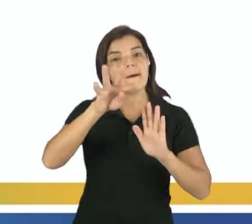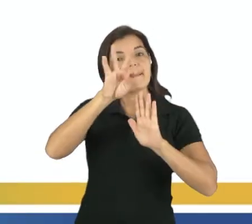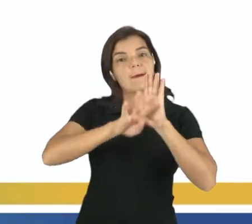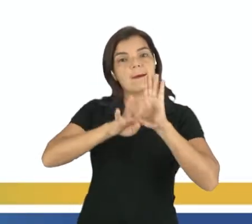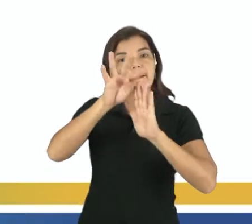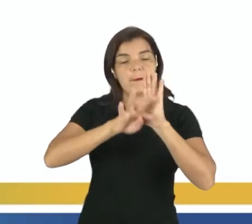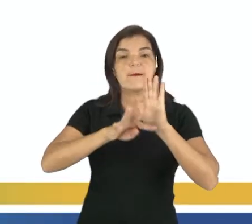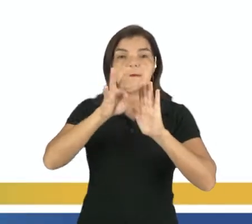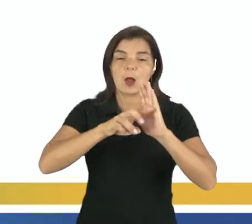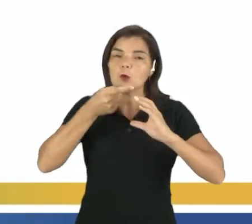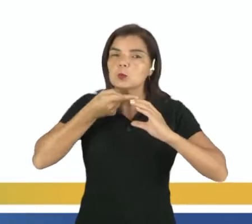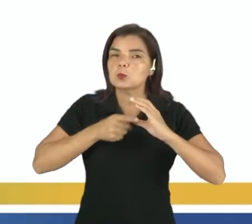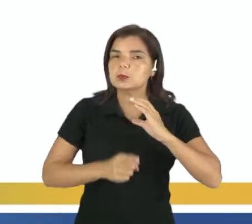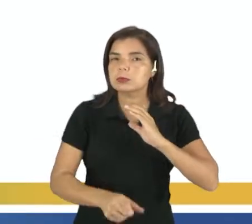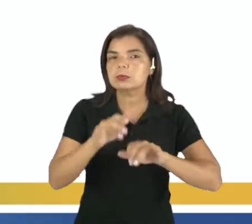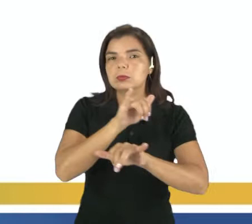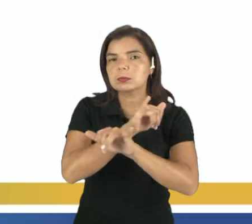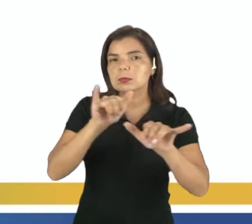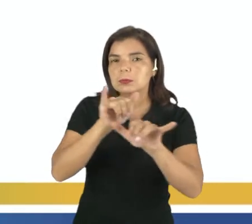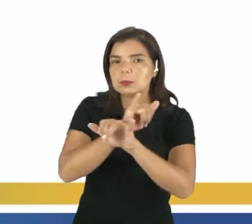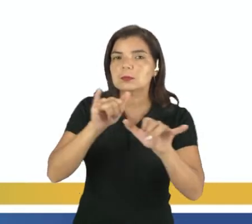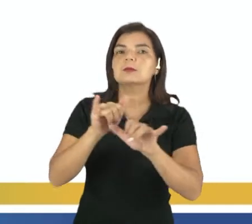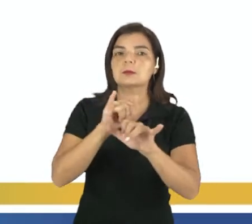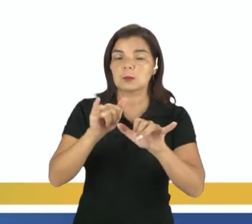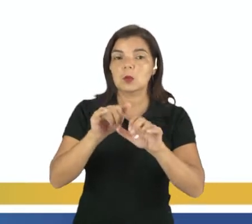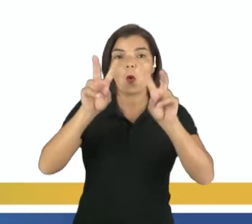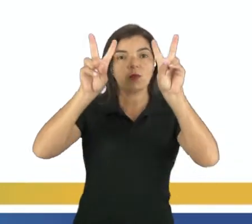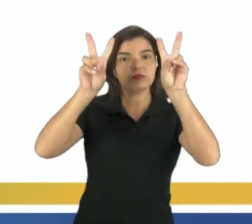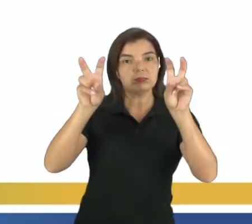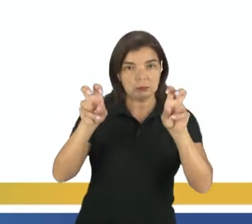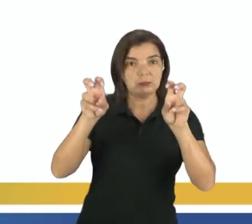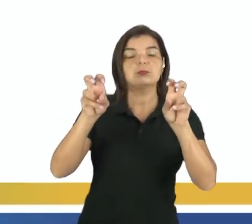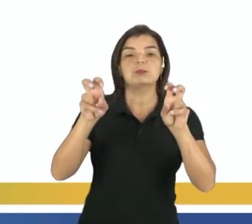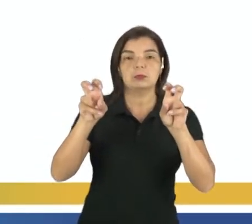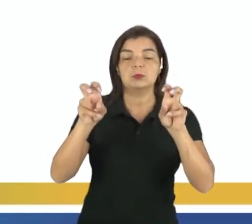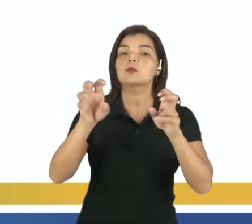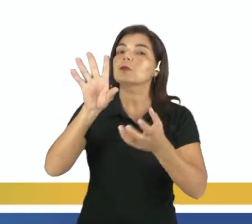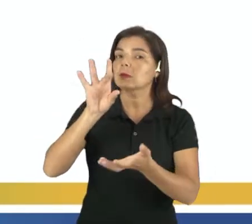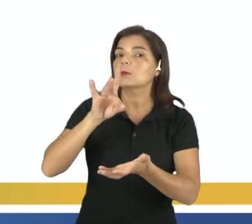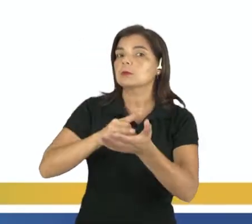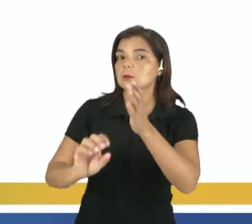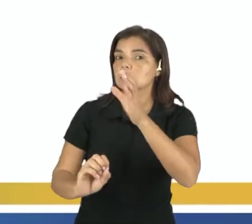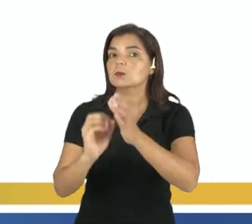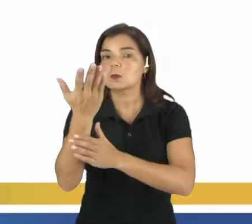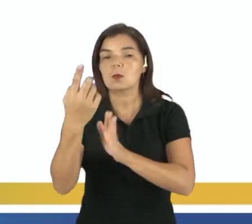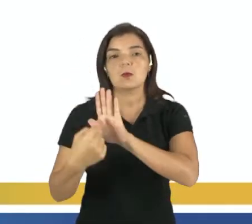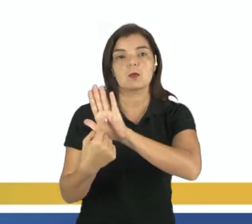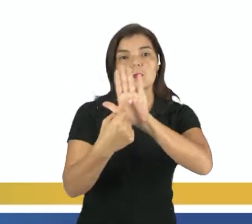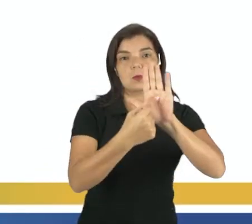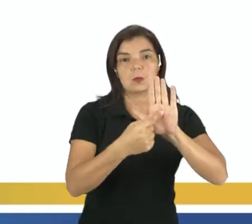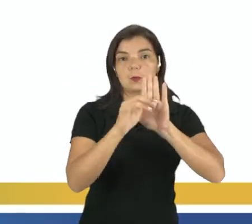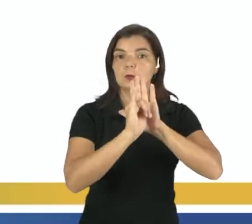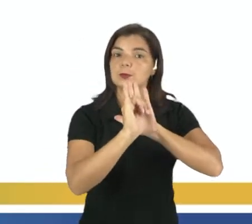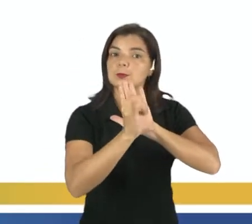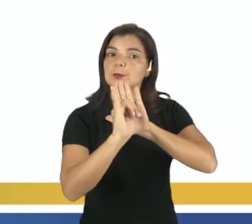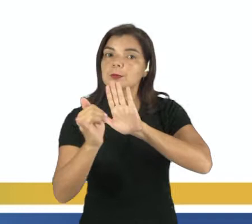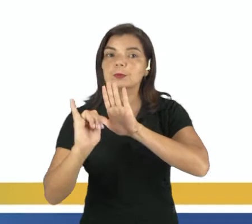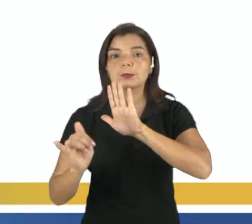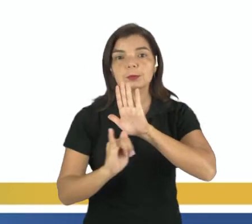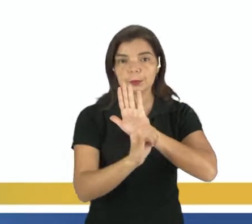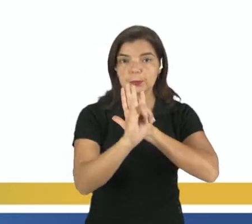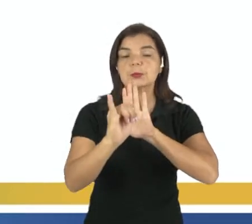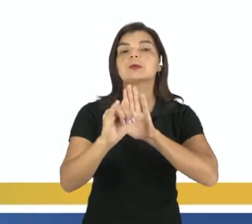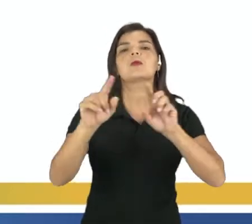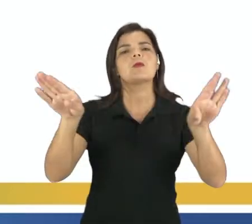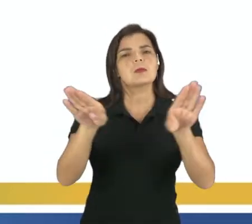que buscam aprofundar as informações sobre determinado fato, mostrando informações